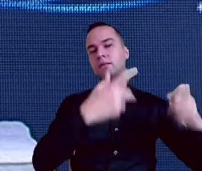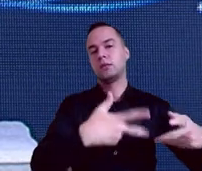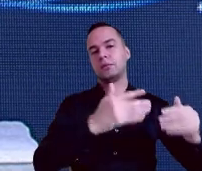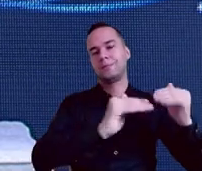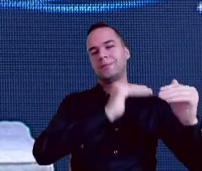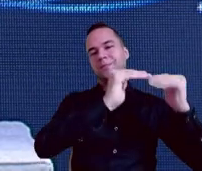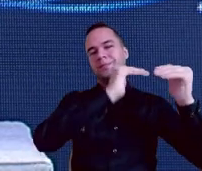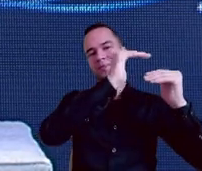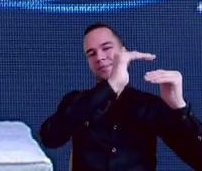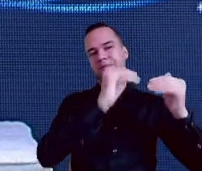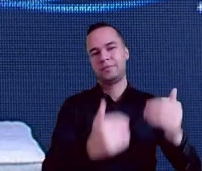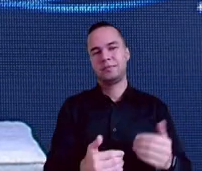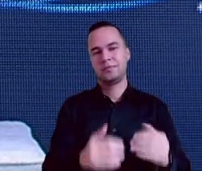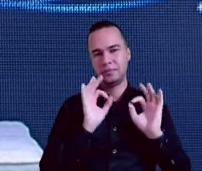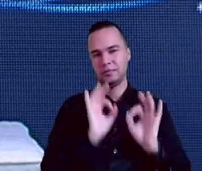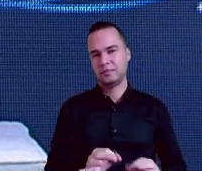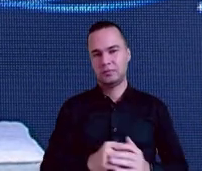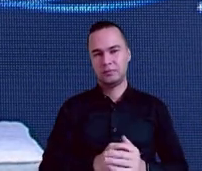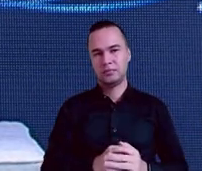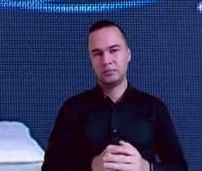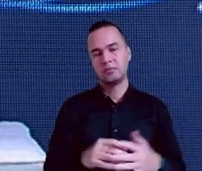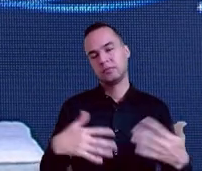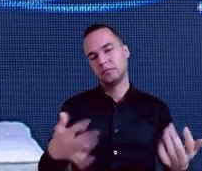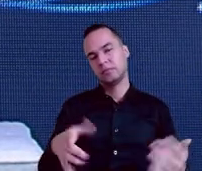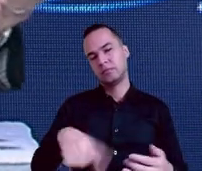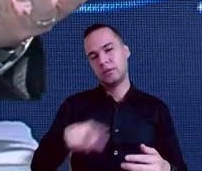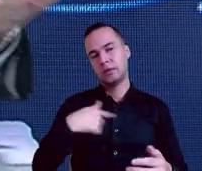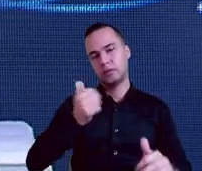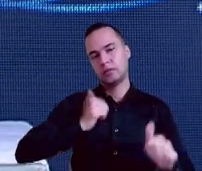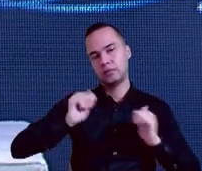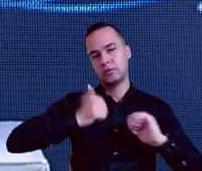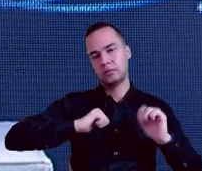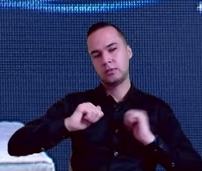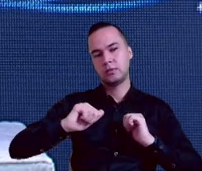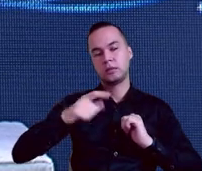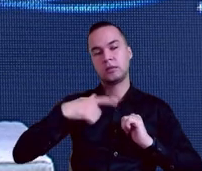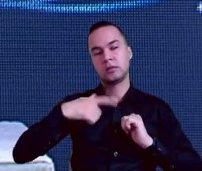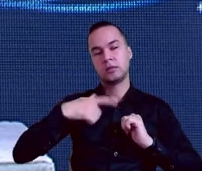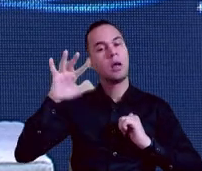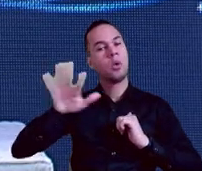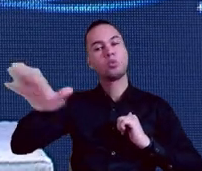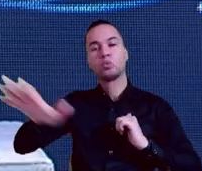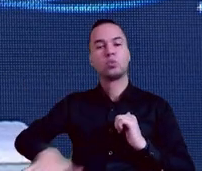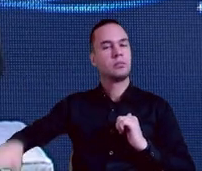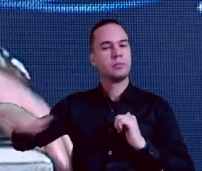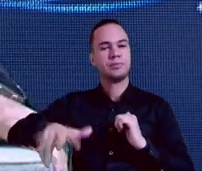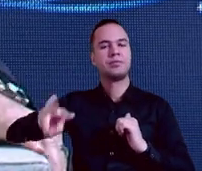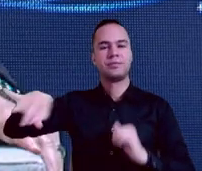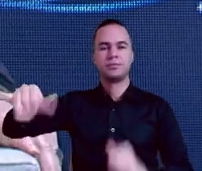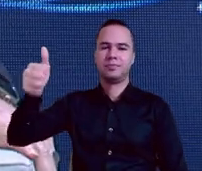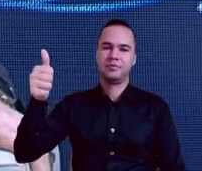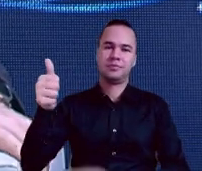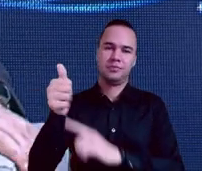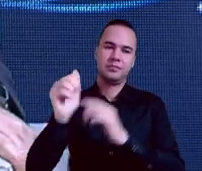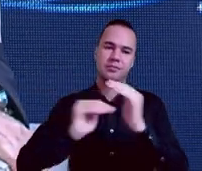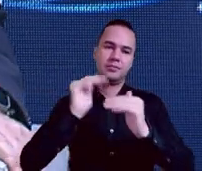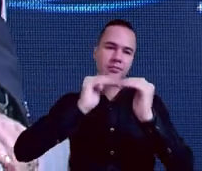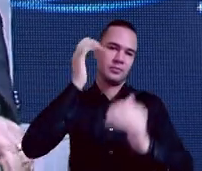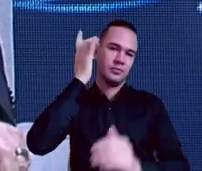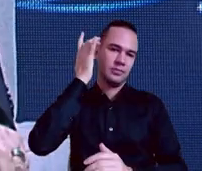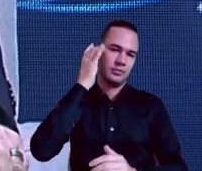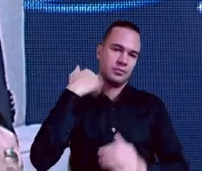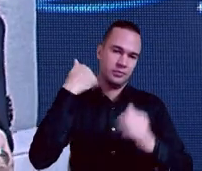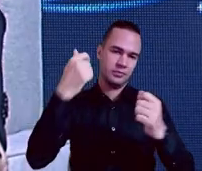E então nós estamos realmente animados com o momento e acho que o mercado inteiro vai se beneficiar com esse amadurecimento forçado que eu descrevi